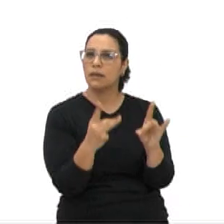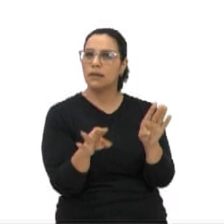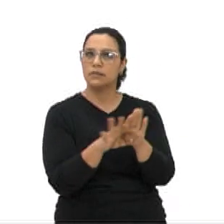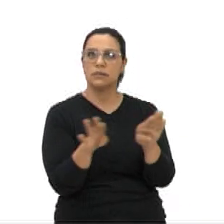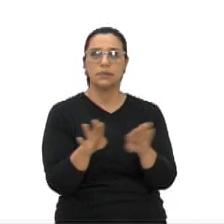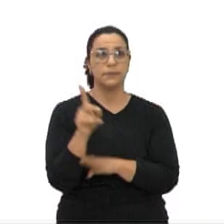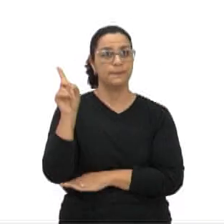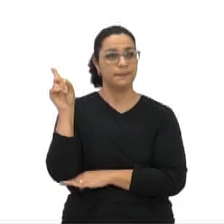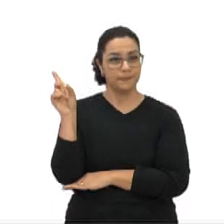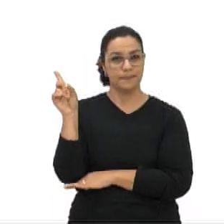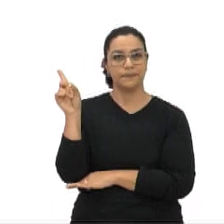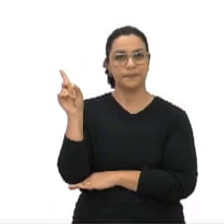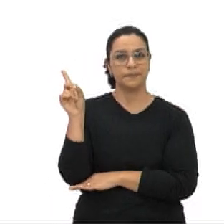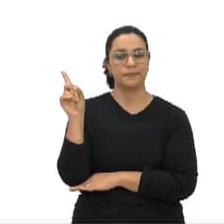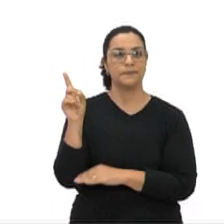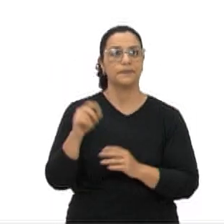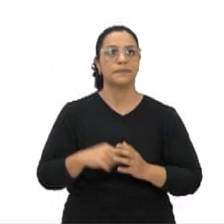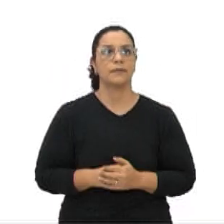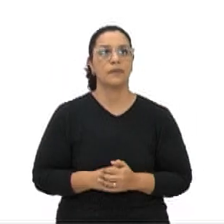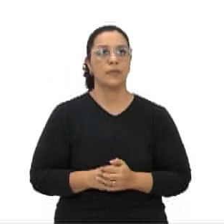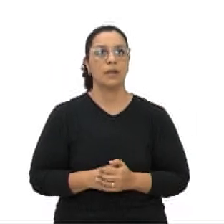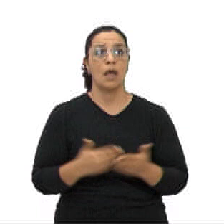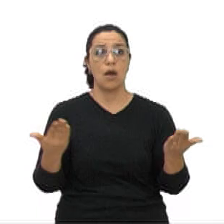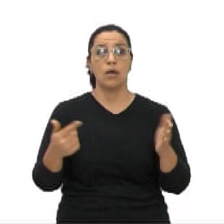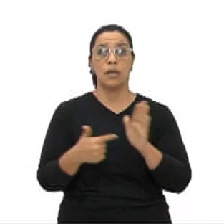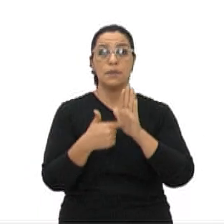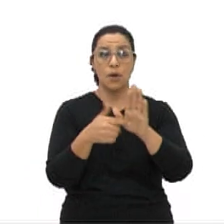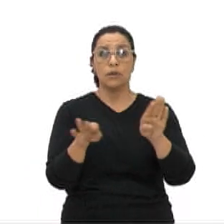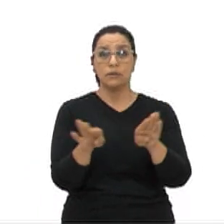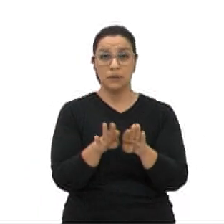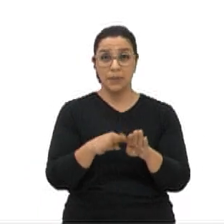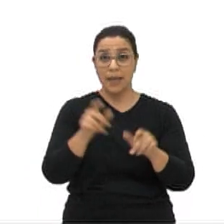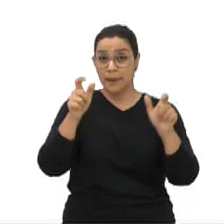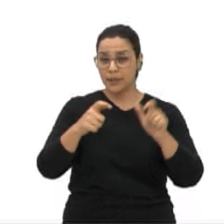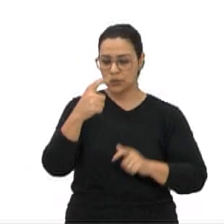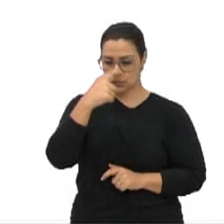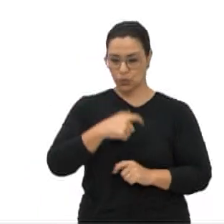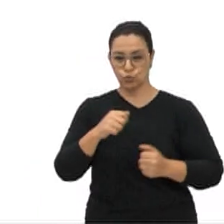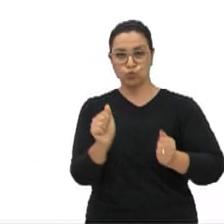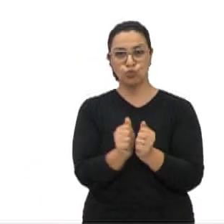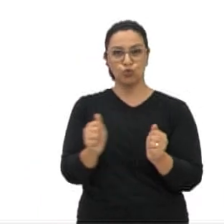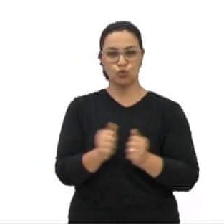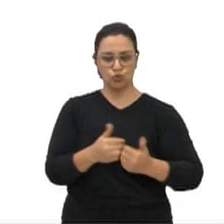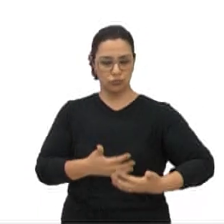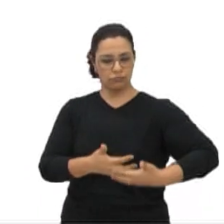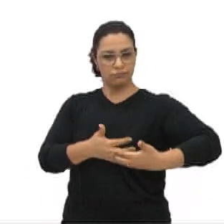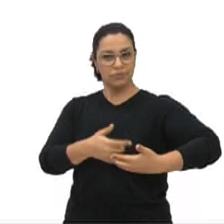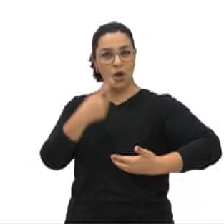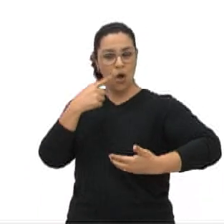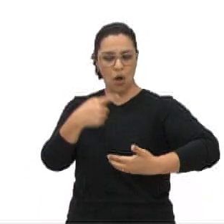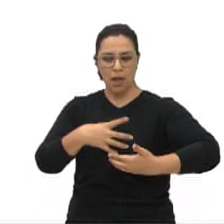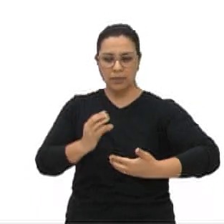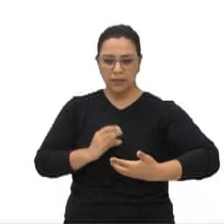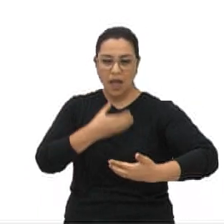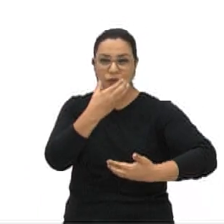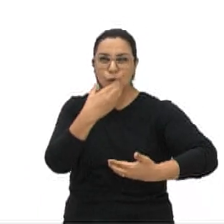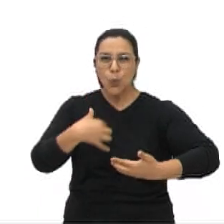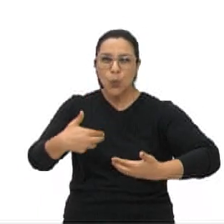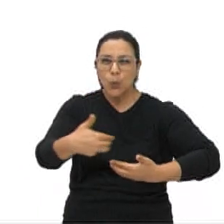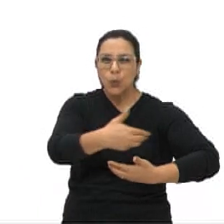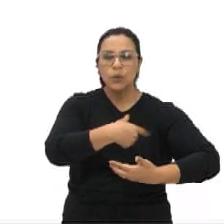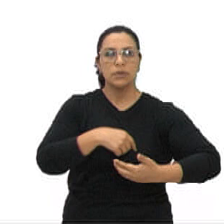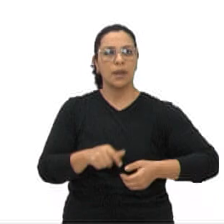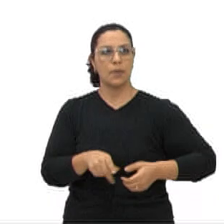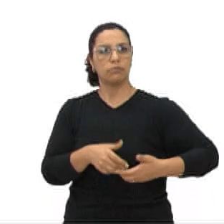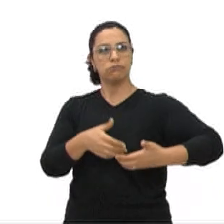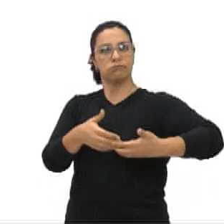categoria, reforçando o que ele mais trabalhava. E ele vai usar também pessoas junto como pose, né? Uma pintura de pose,